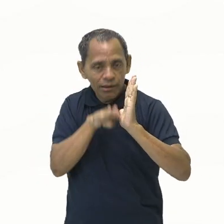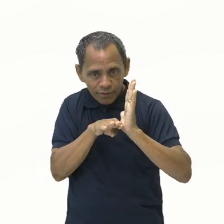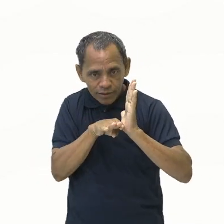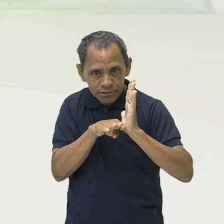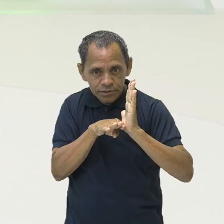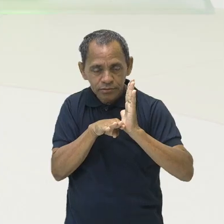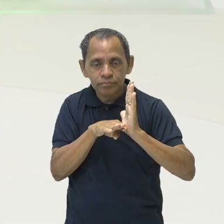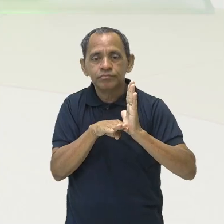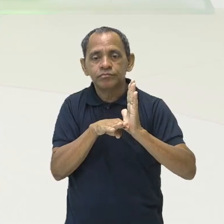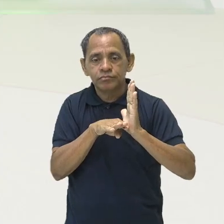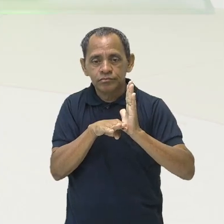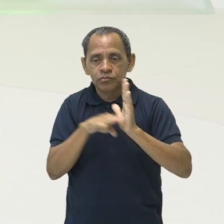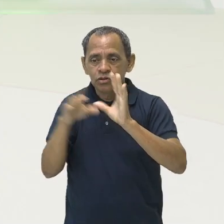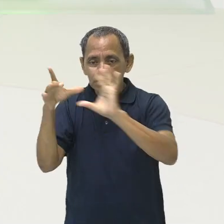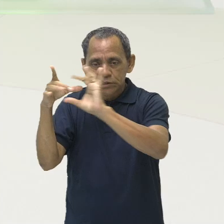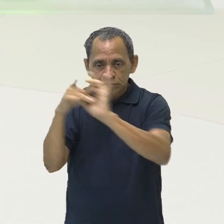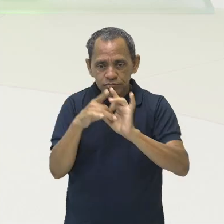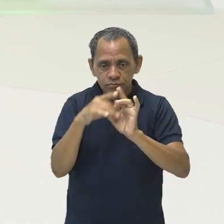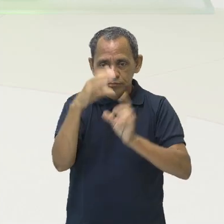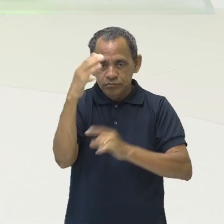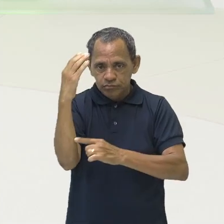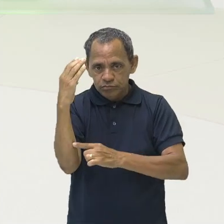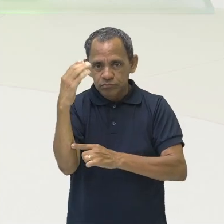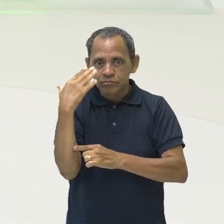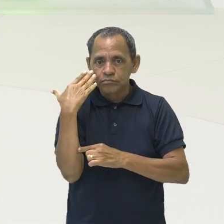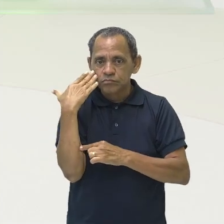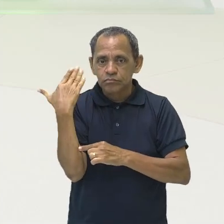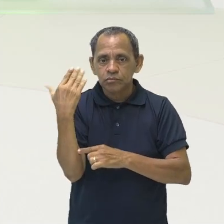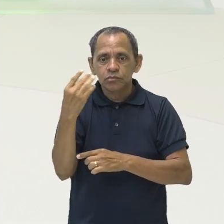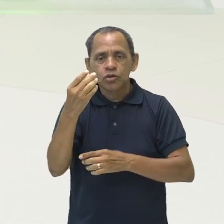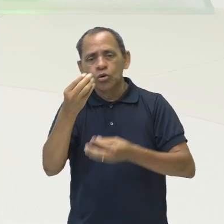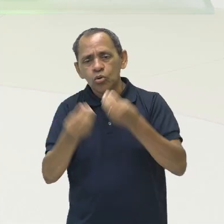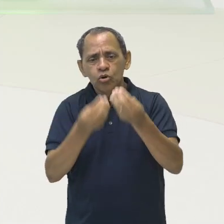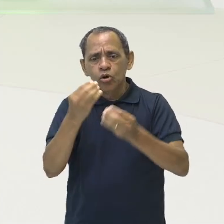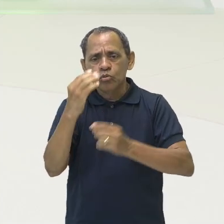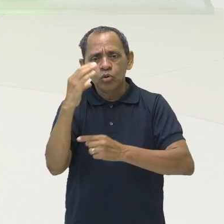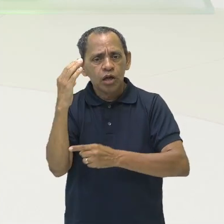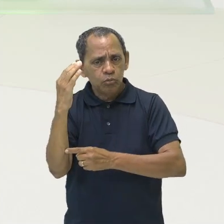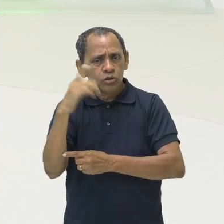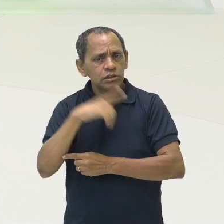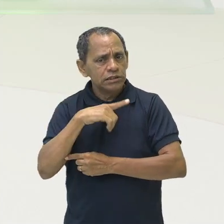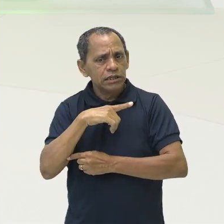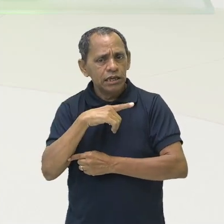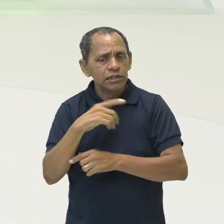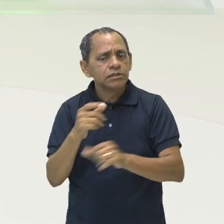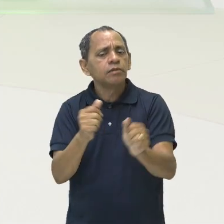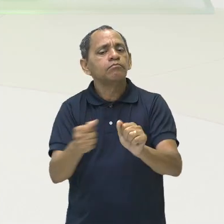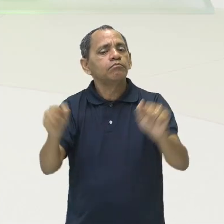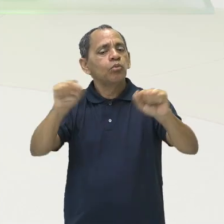classificação das cadeias carbônicas. Como o carbono ele tem essa